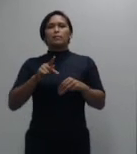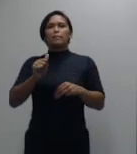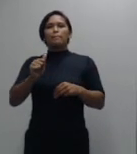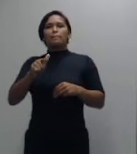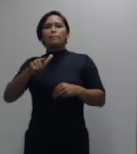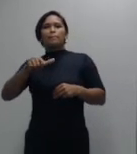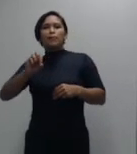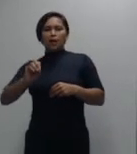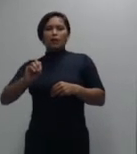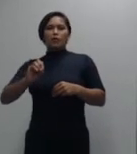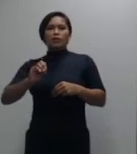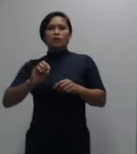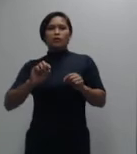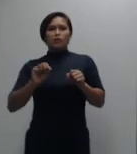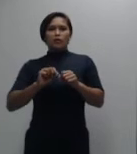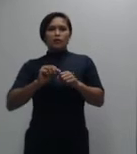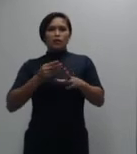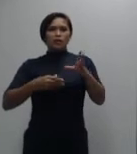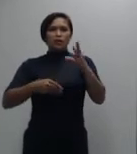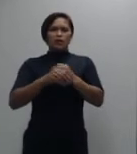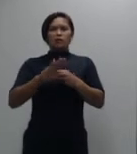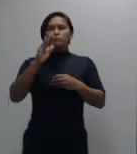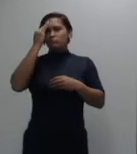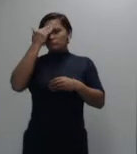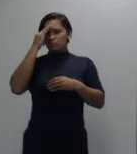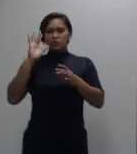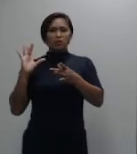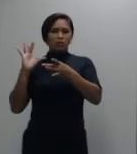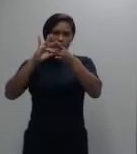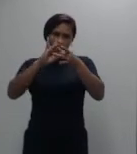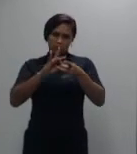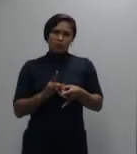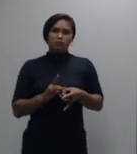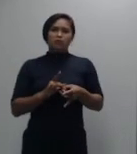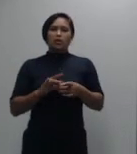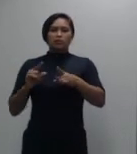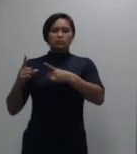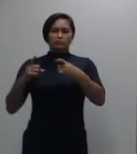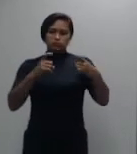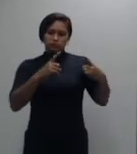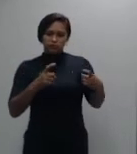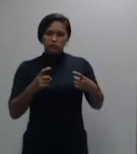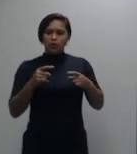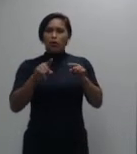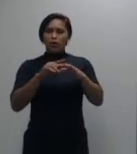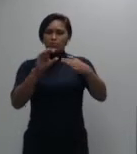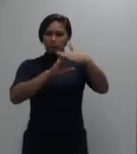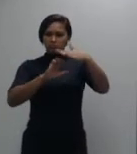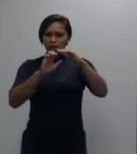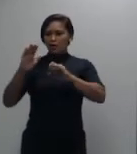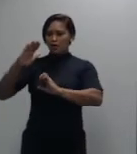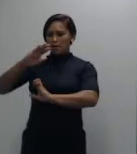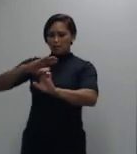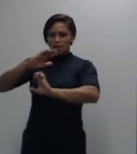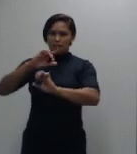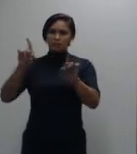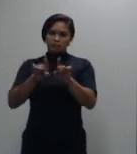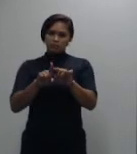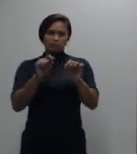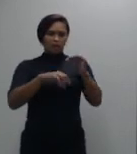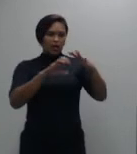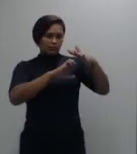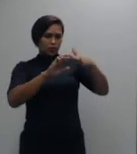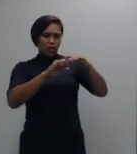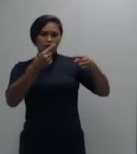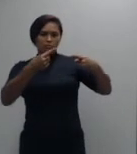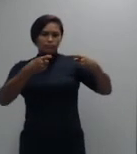fez um compreendeu bem um contexto da da disputa empresarial em uma disputa que tem a